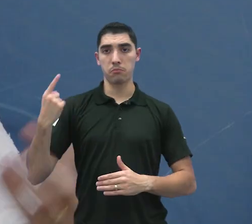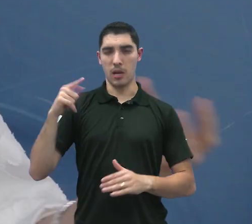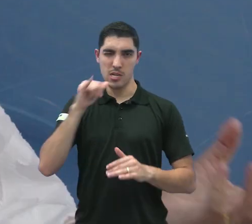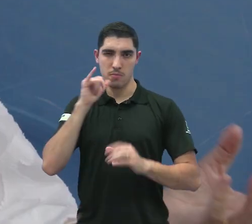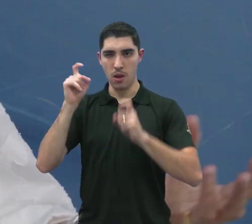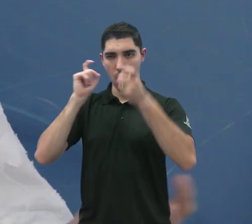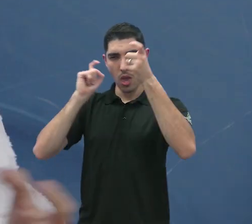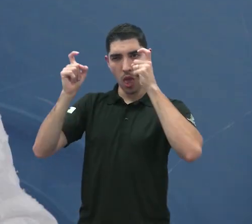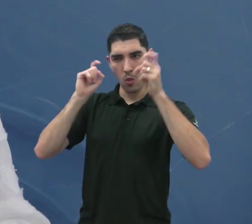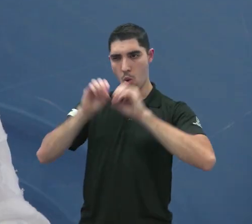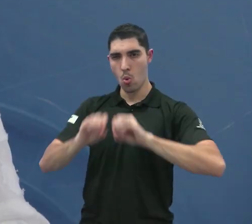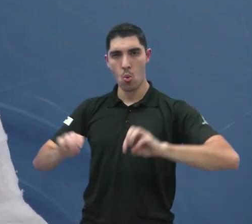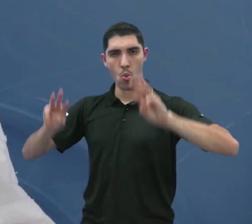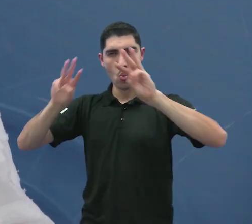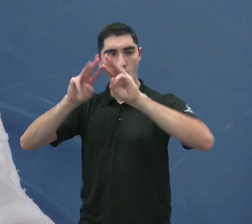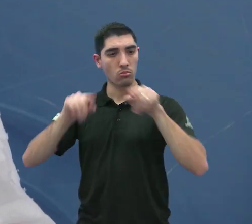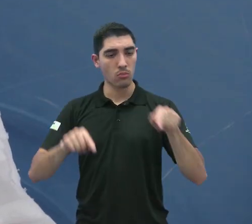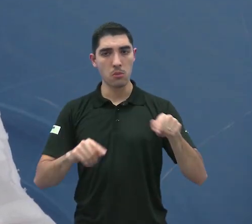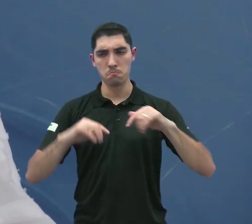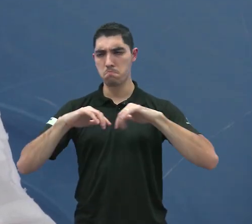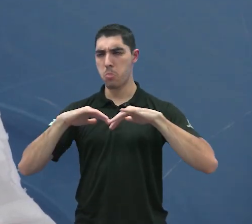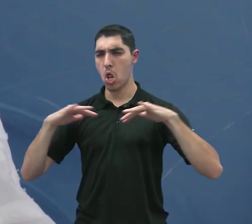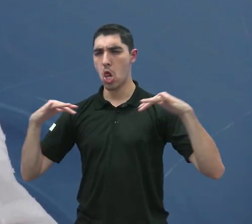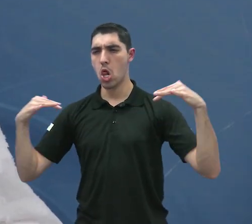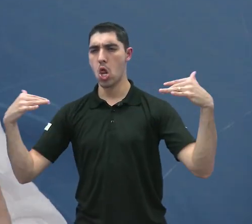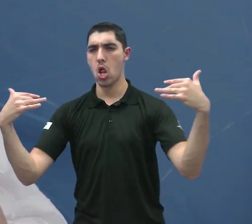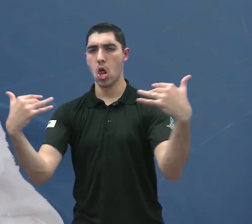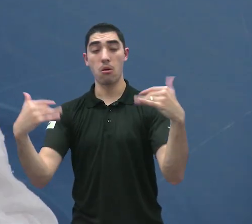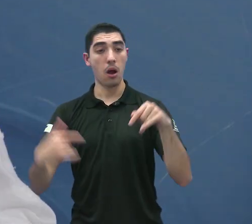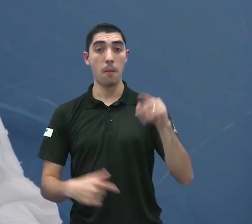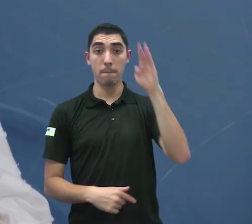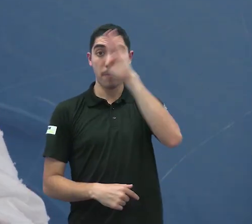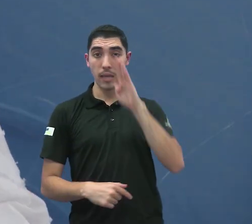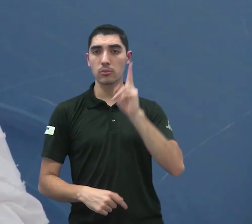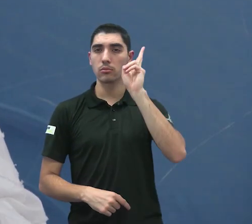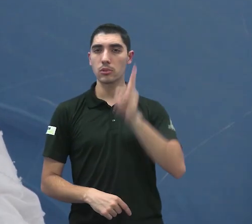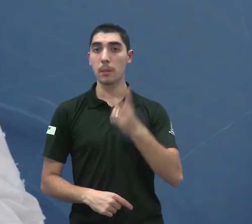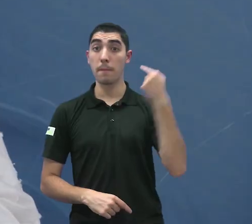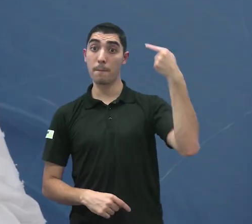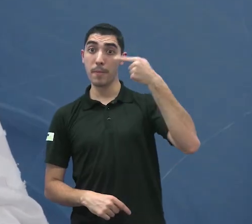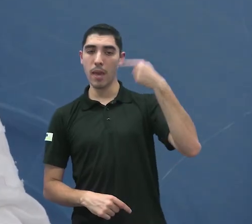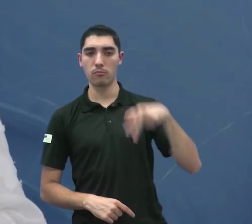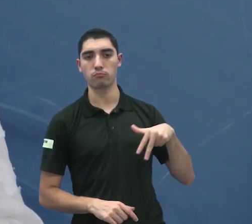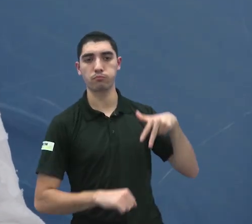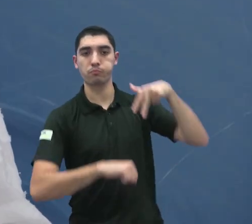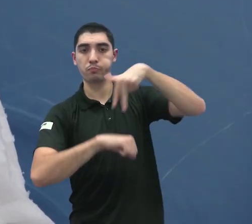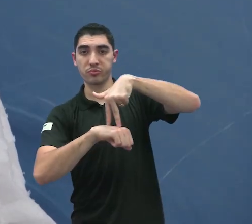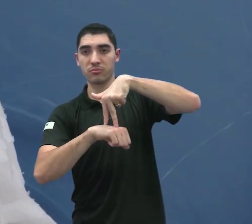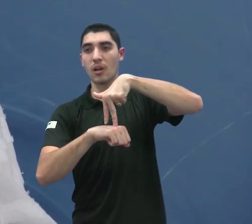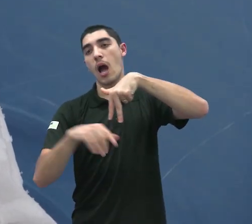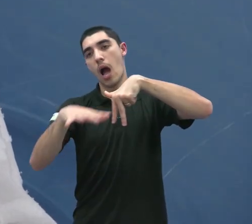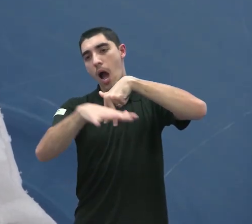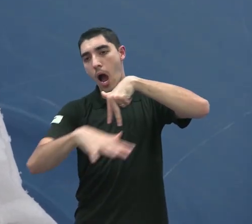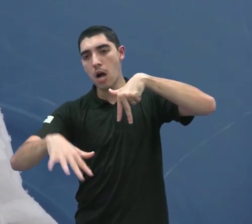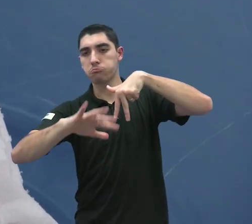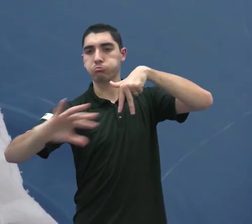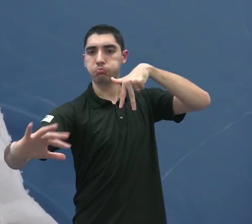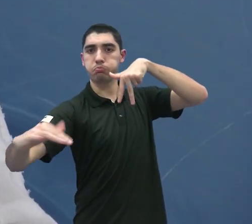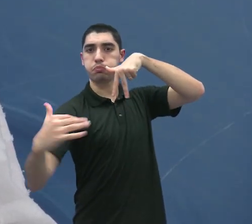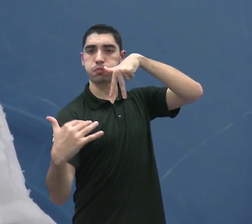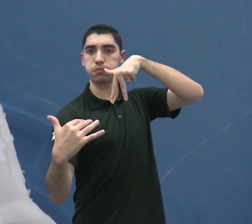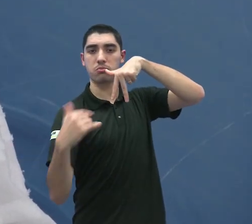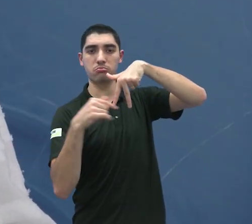falar, né? Primeiro porque o primeiro sempre é escutado mais ali, né, tal. E segundo porque o